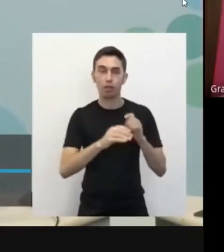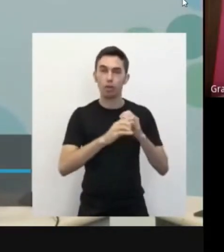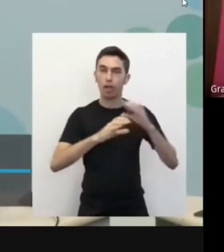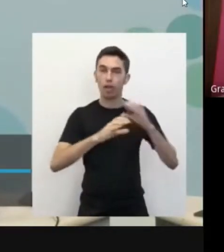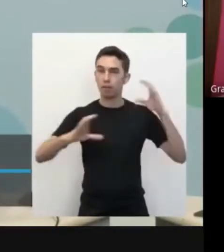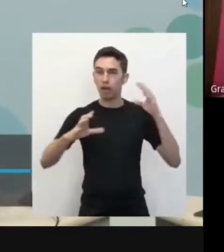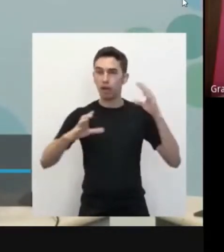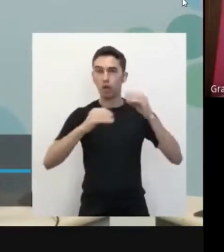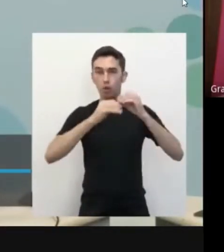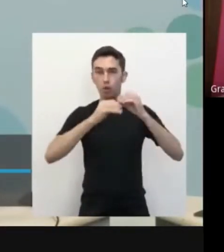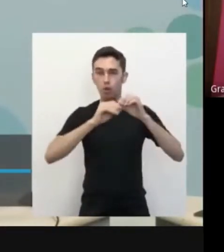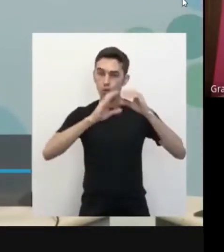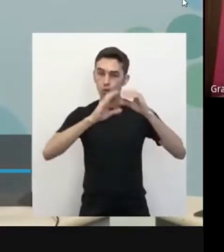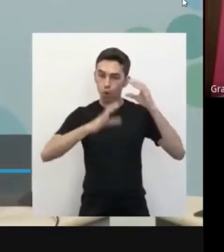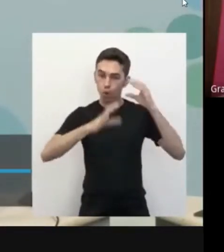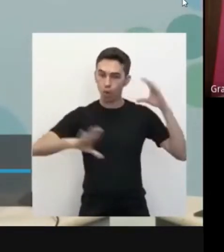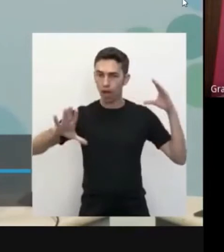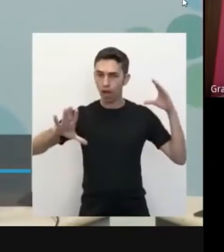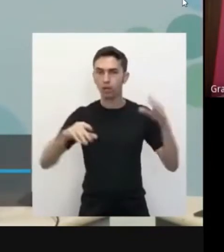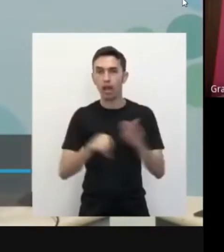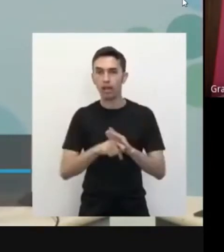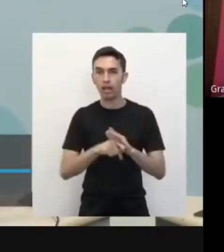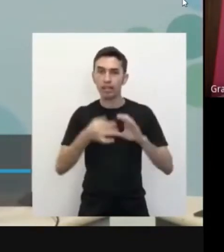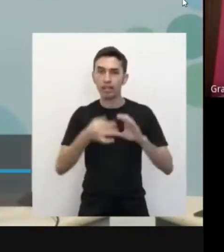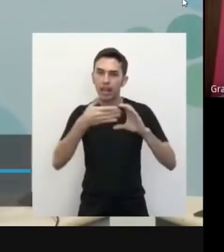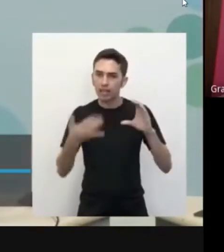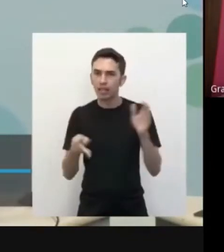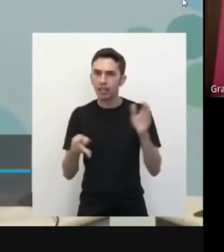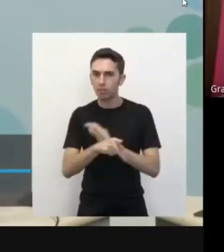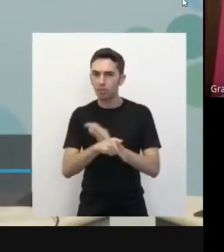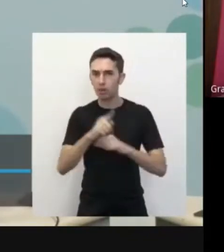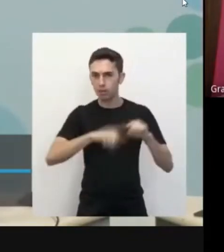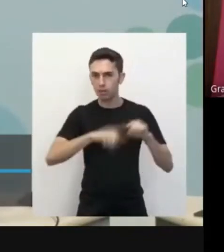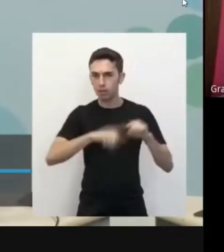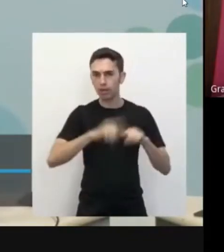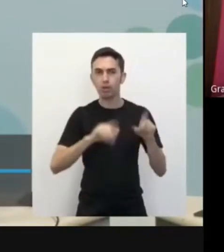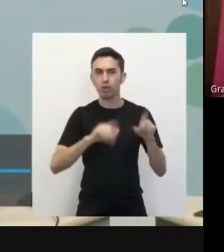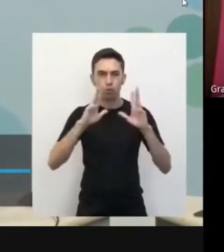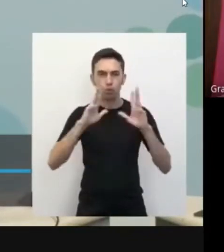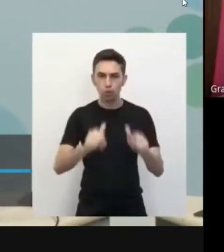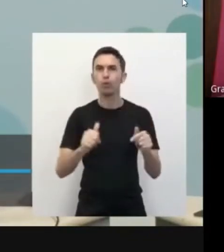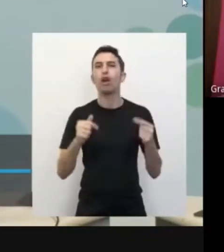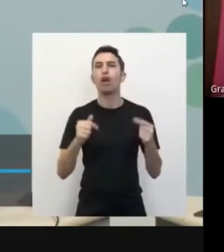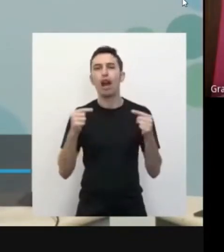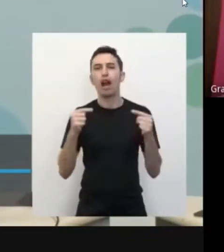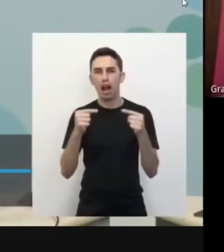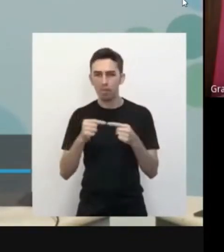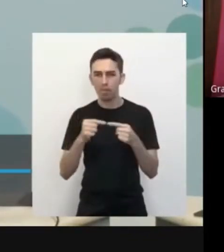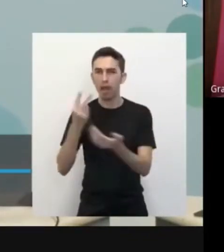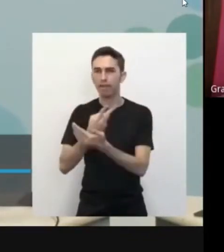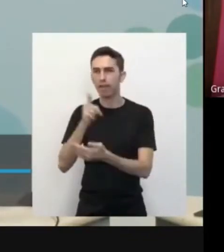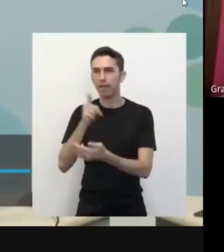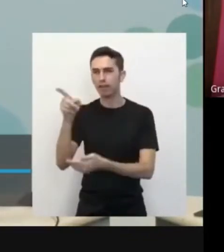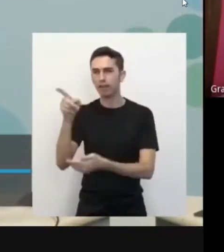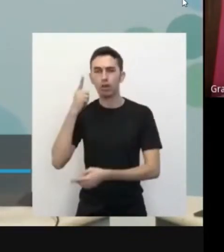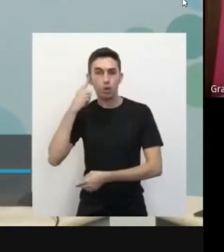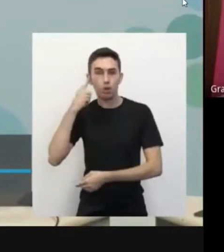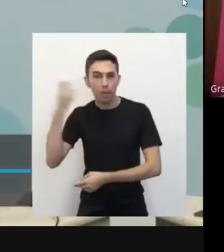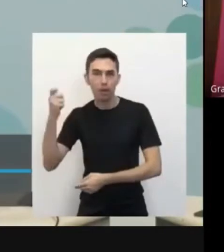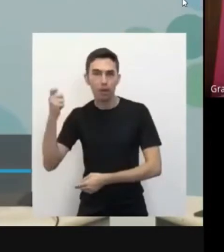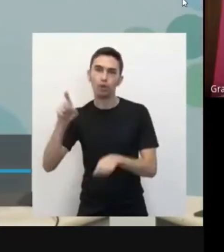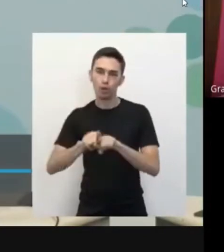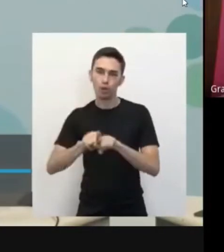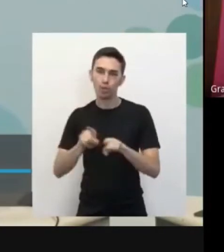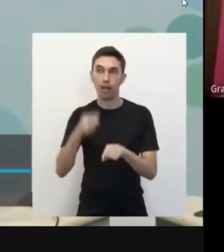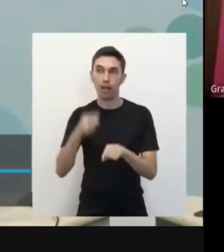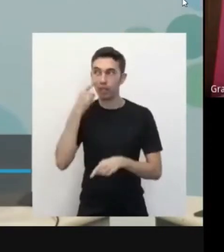o formato, as propriedades do material, tudo isso vai influenciar no som produzido pelo instrumento. A gente viu um instrumento grande